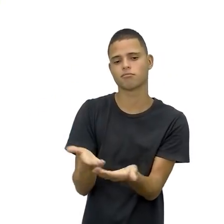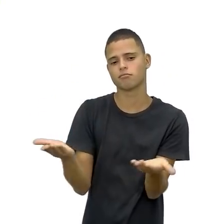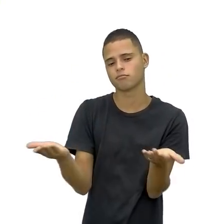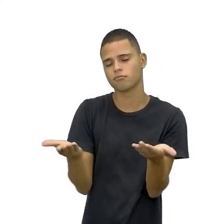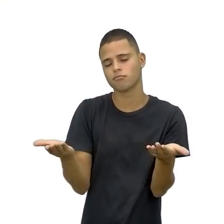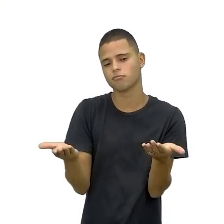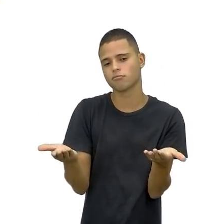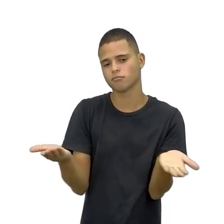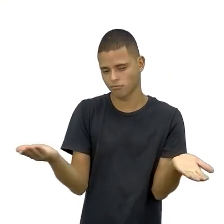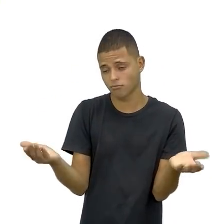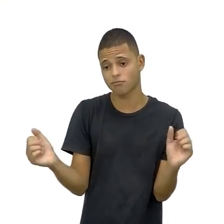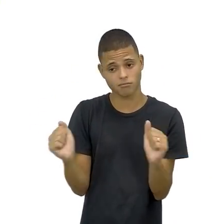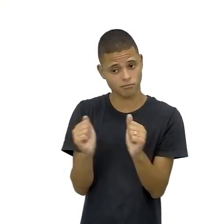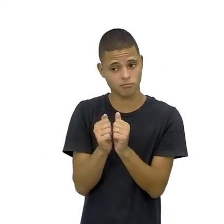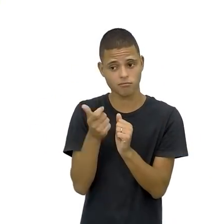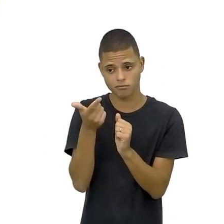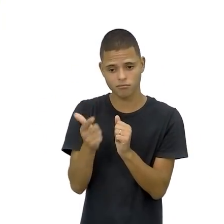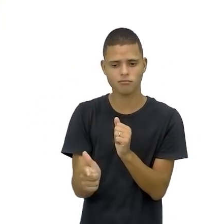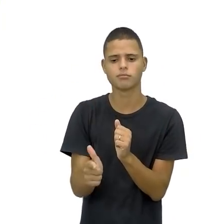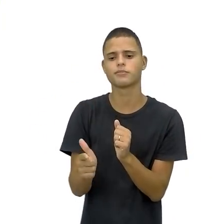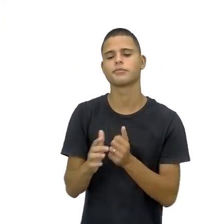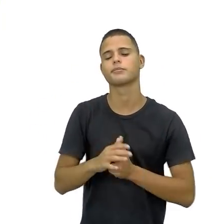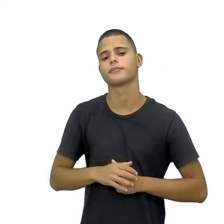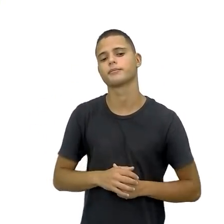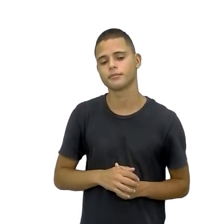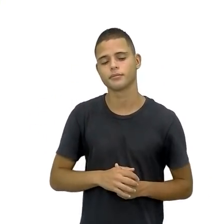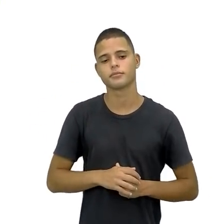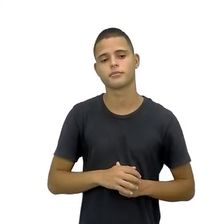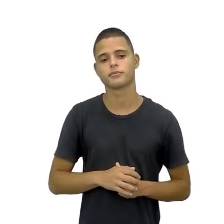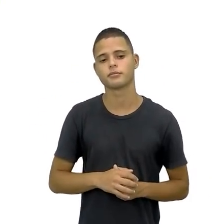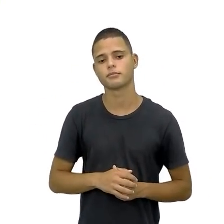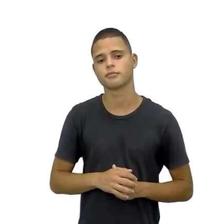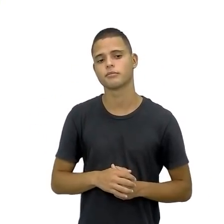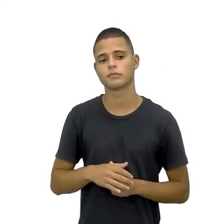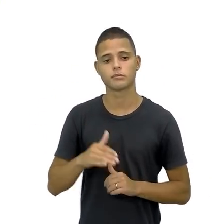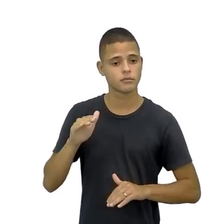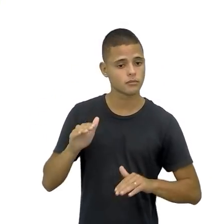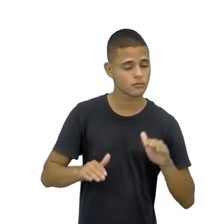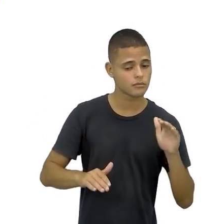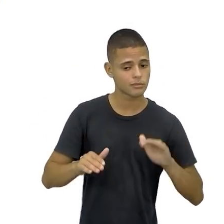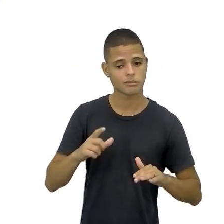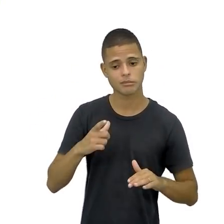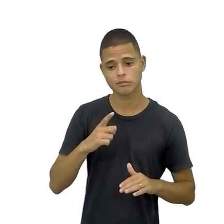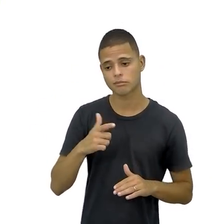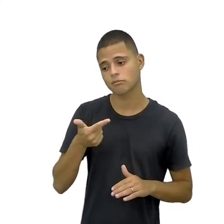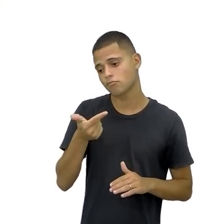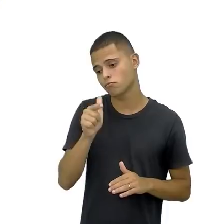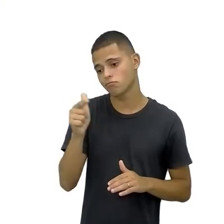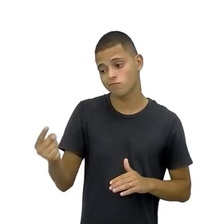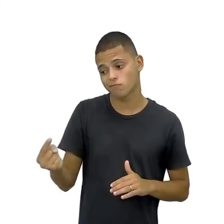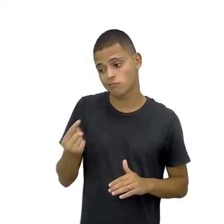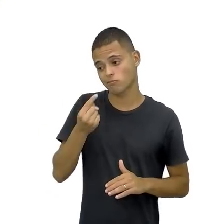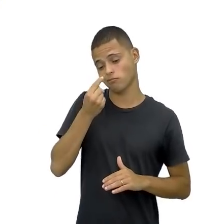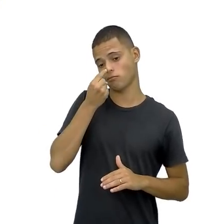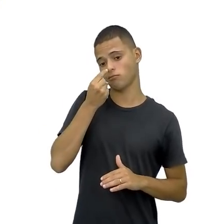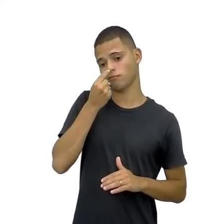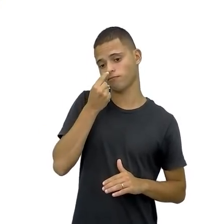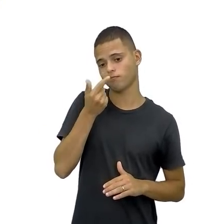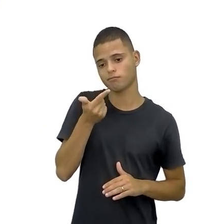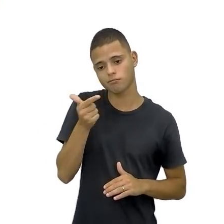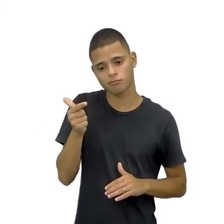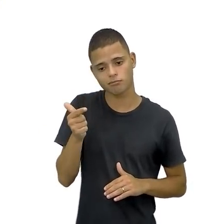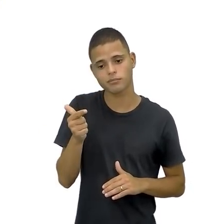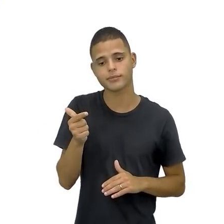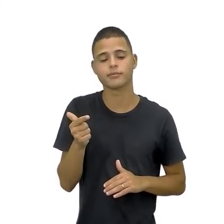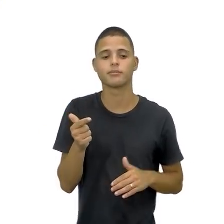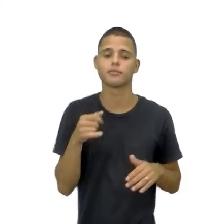perspectivas ou expectativas diversificadas, né? Então, às vezes, não há aquela intimidade da amizade. Então, é muito